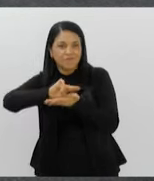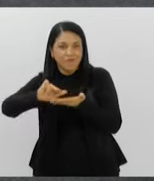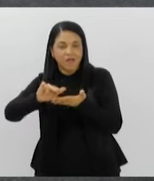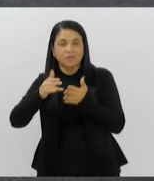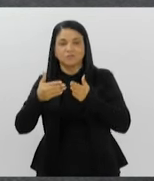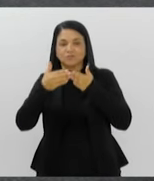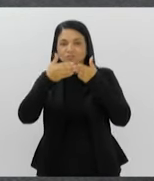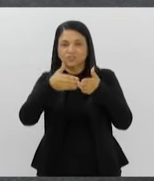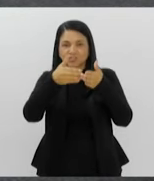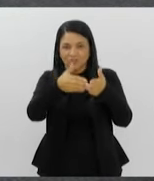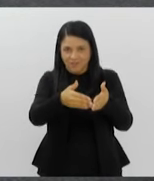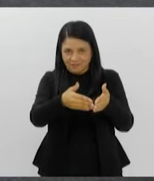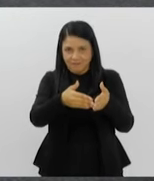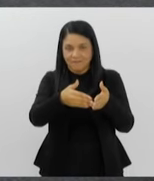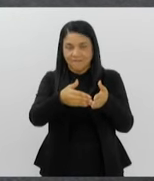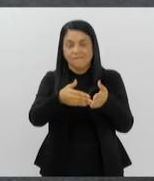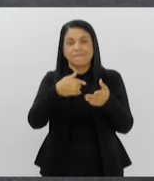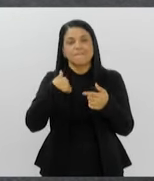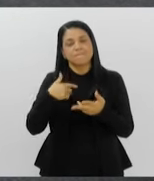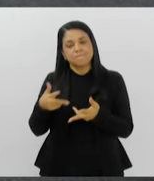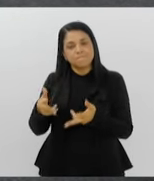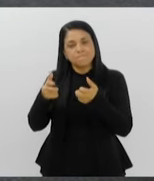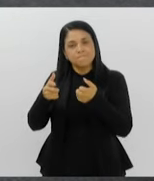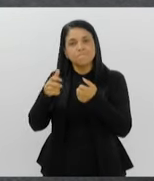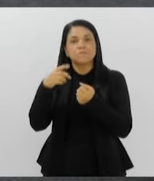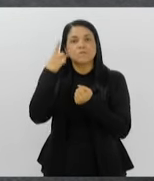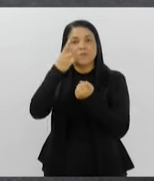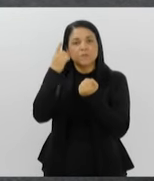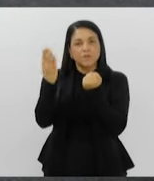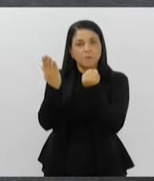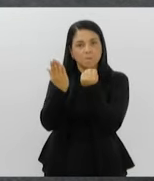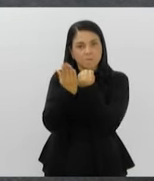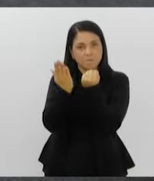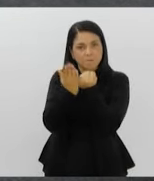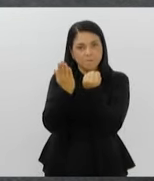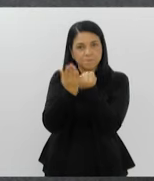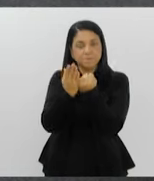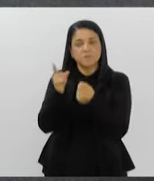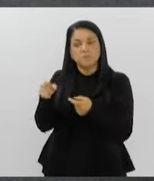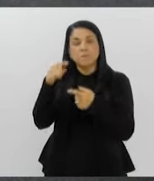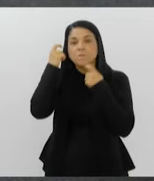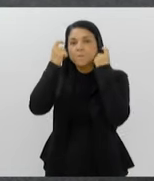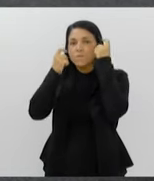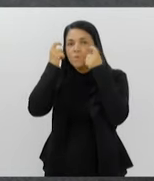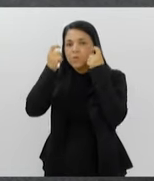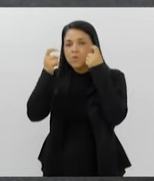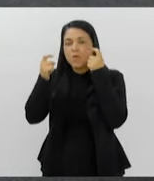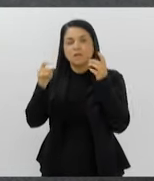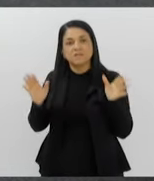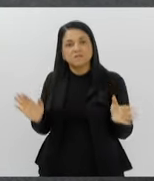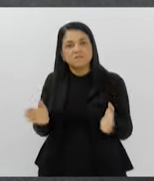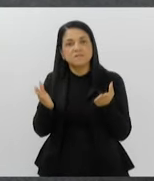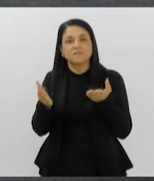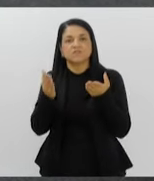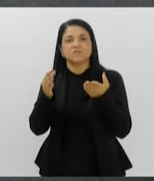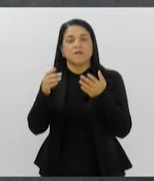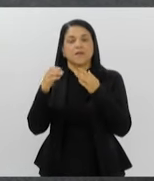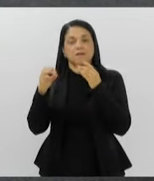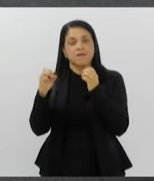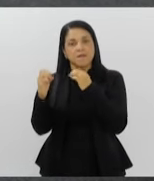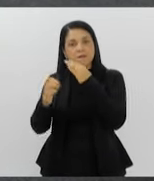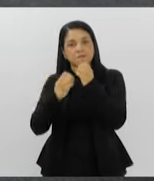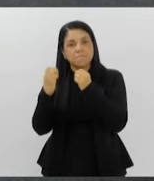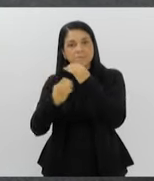navais, e vejo que o deputado Malafaia está preocupado em incentivar que as empresas